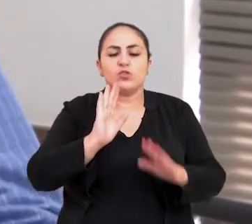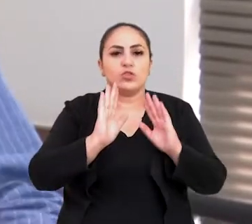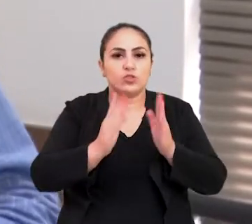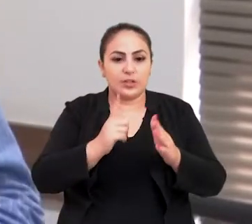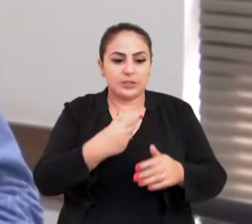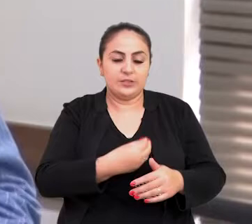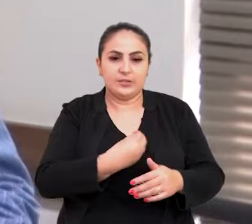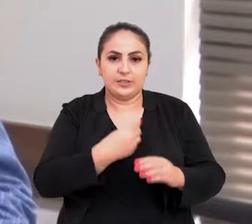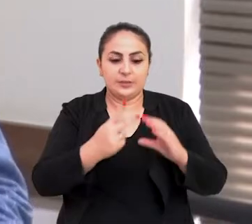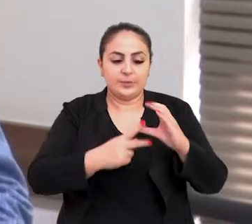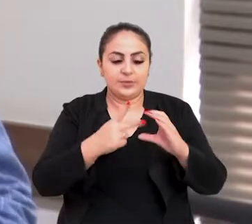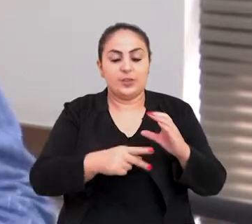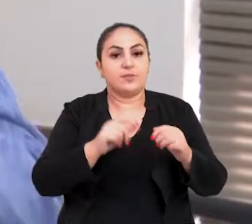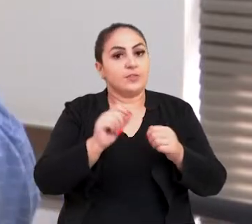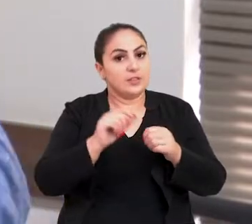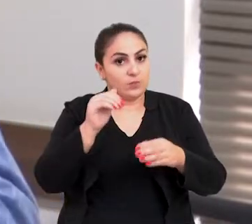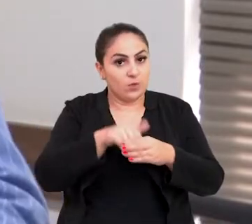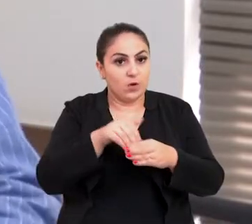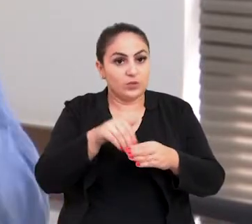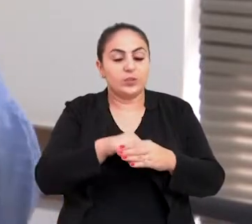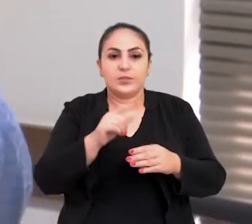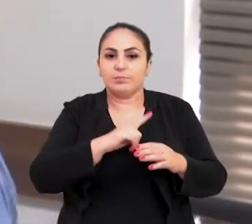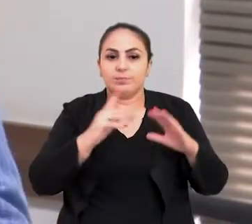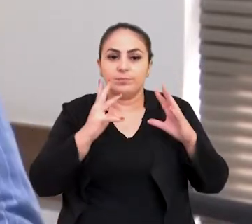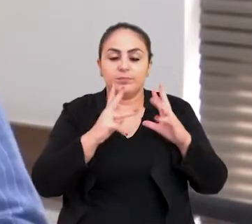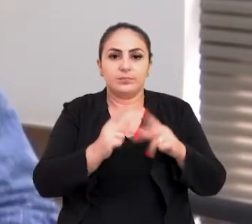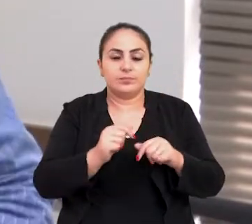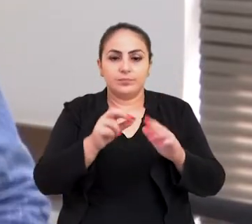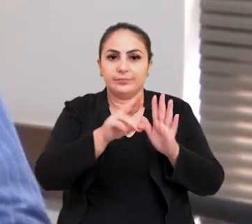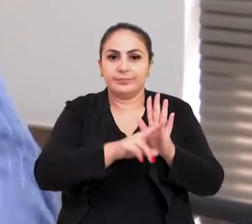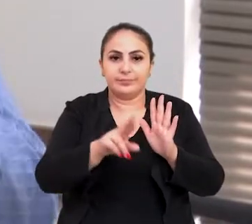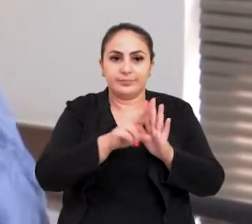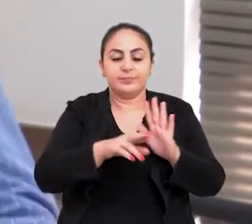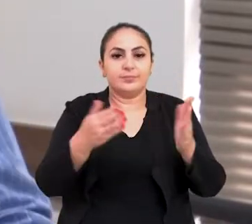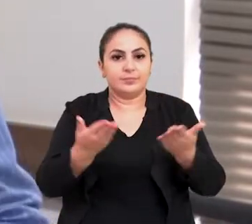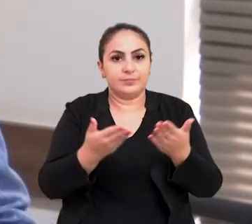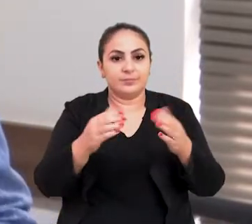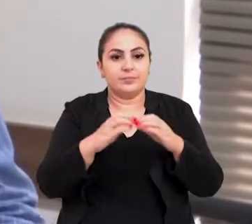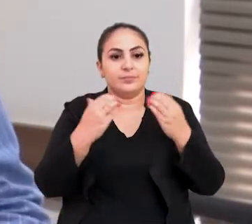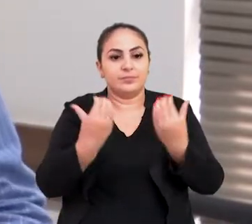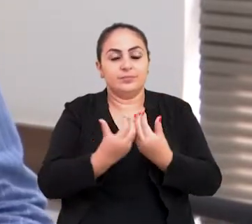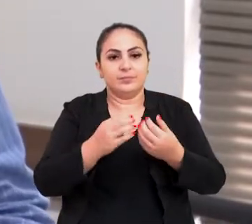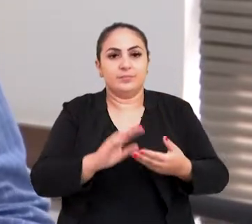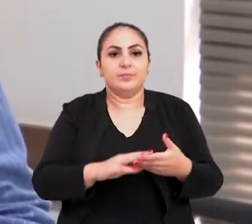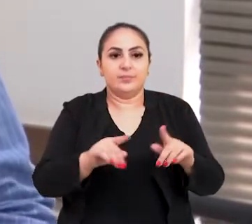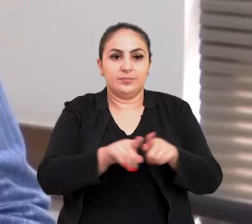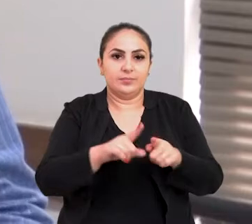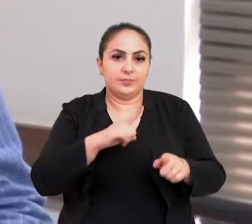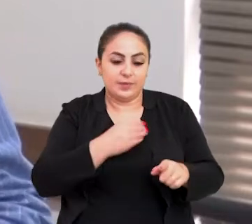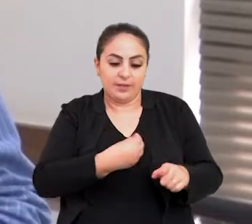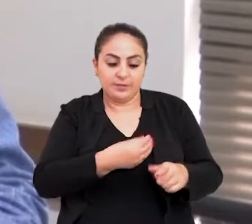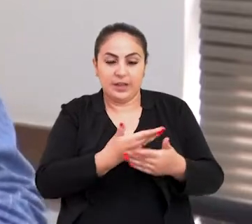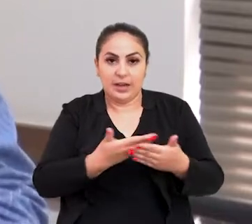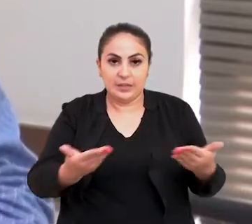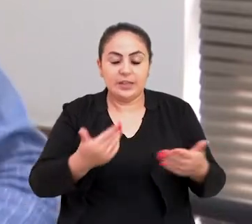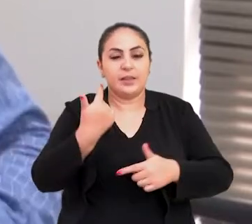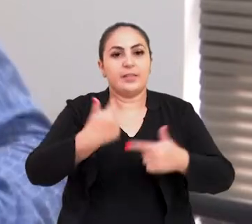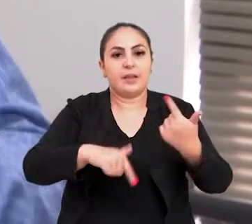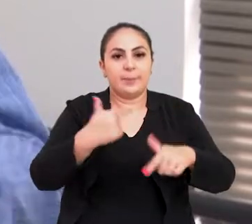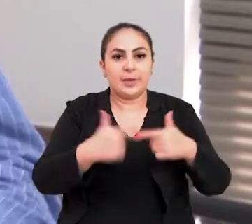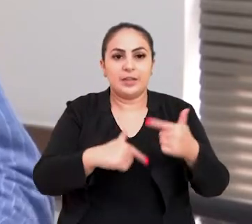já passou pelo parlamento, fez votos, foi votado, representa também a comunidade e estará